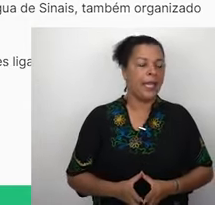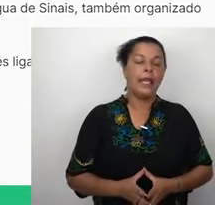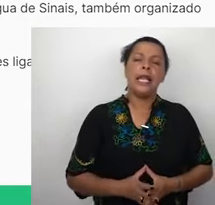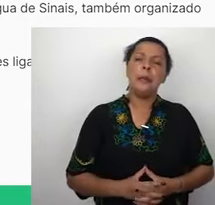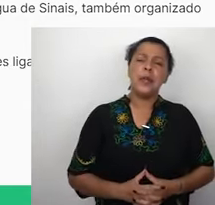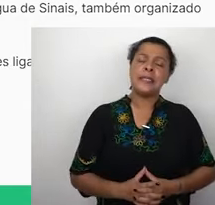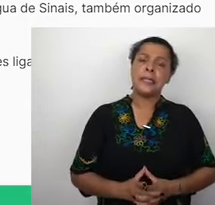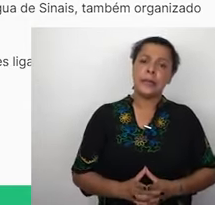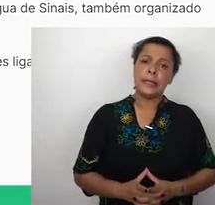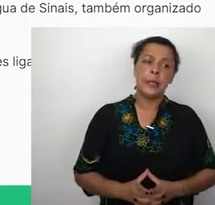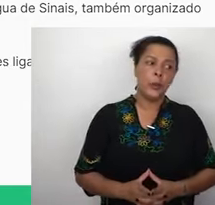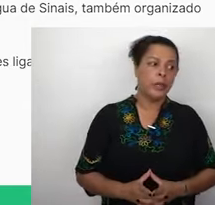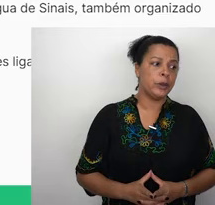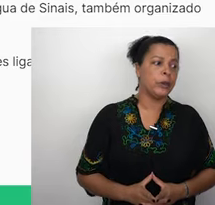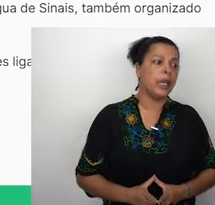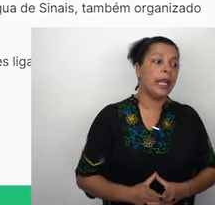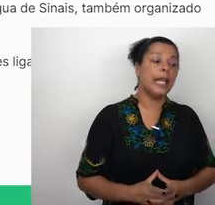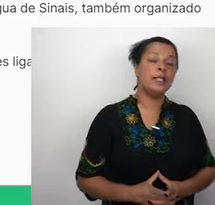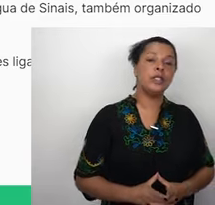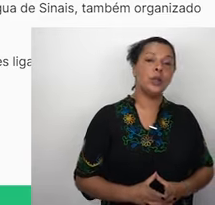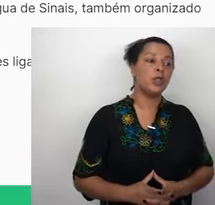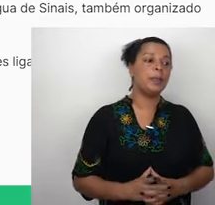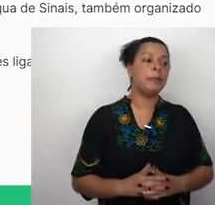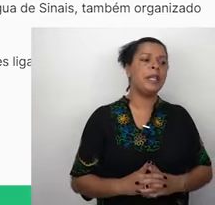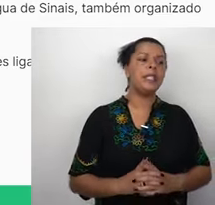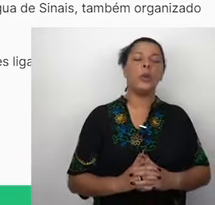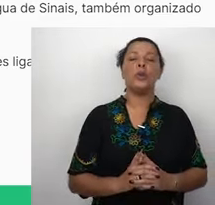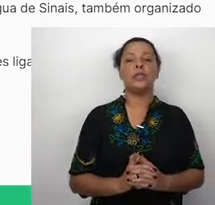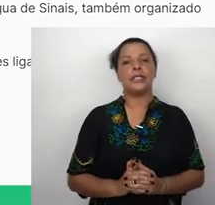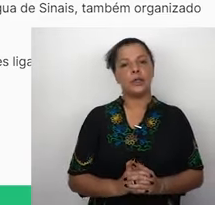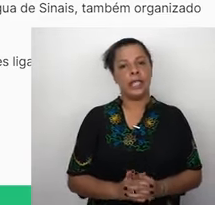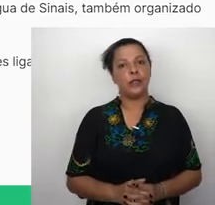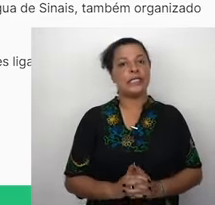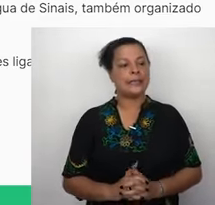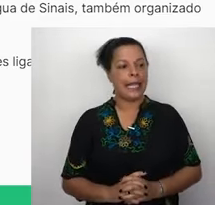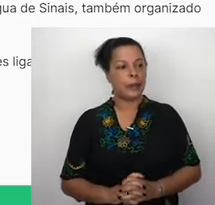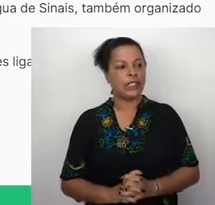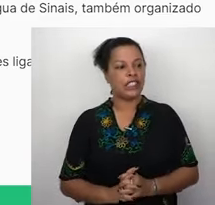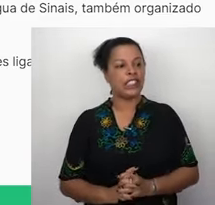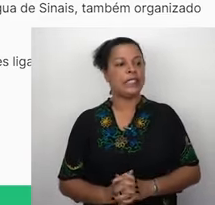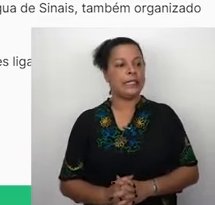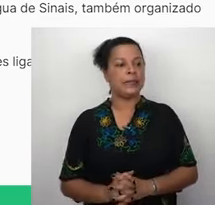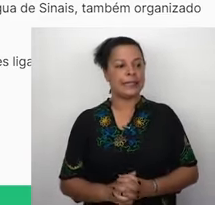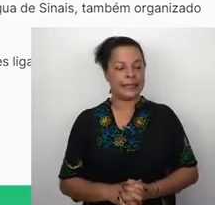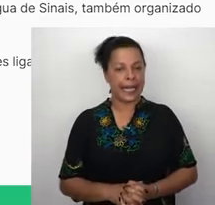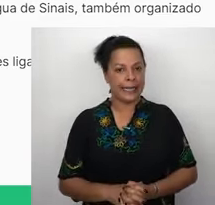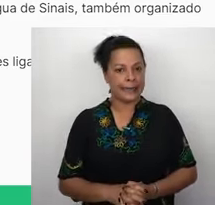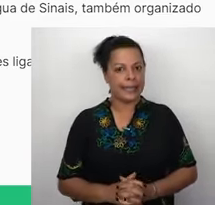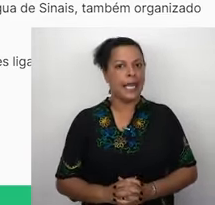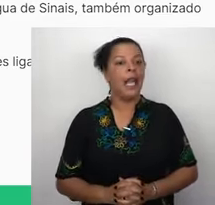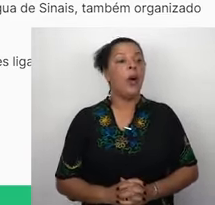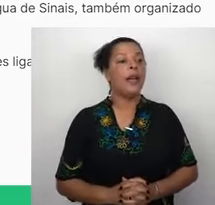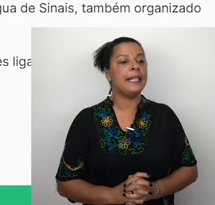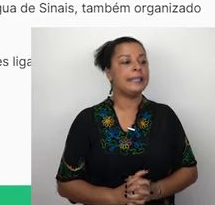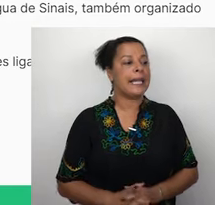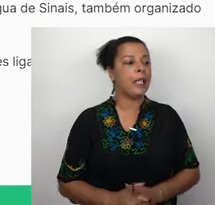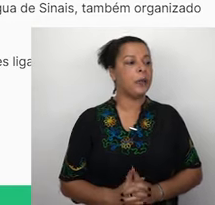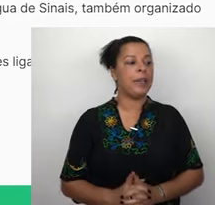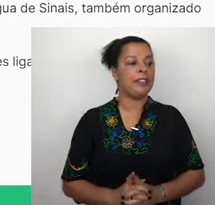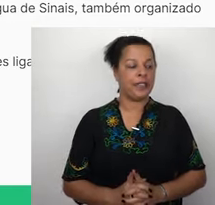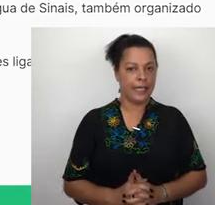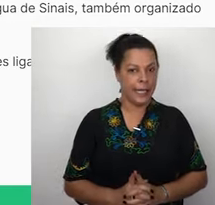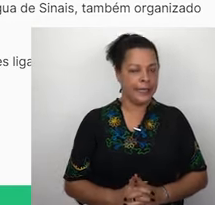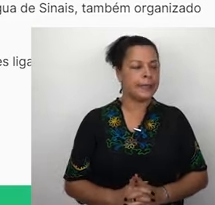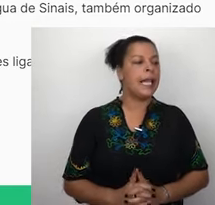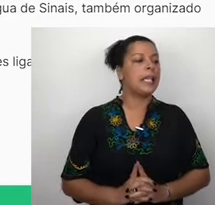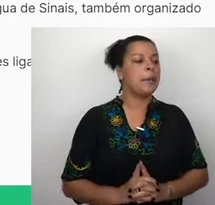80. Em 1988, realizou-se o primeiro Encontro Nacional de Intérpretes de Língua de Sinais,